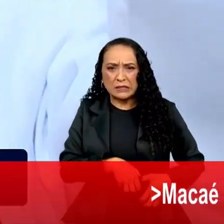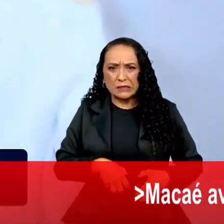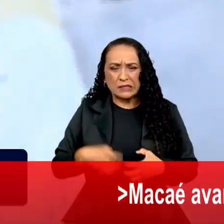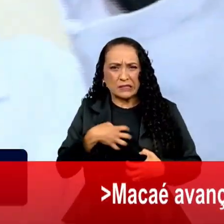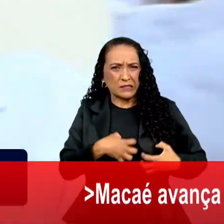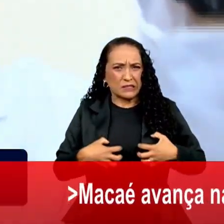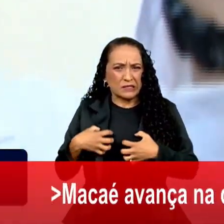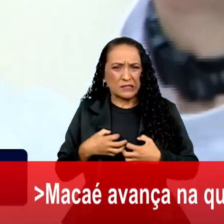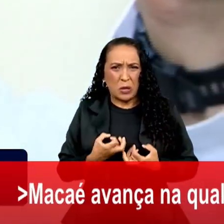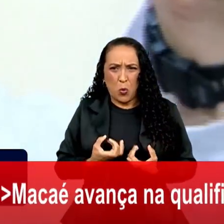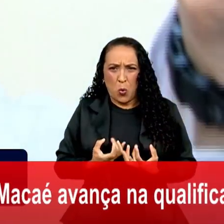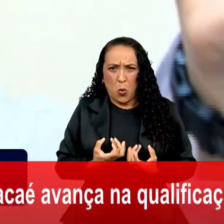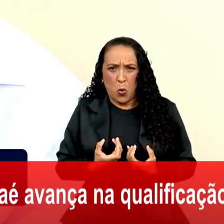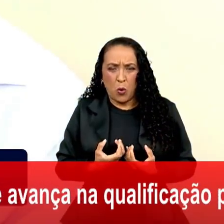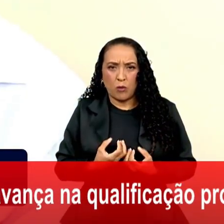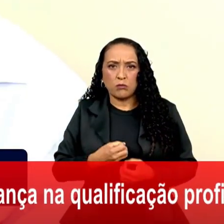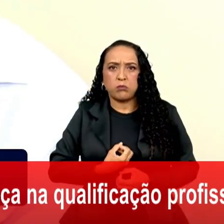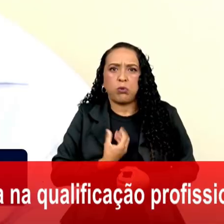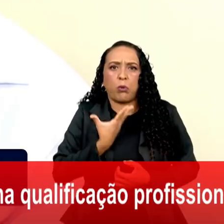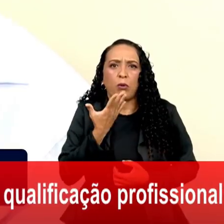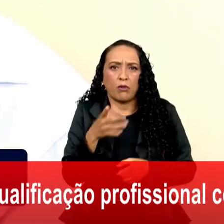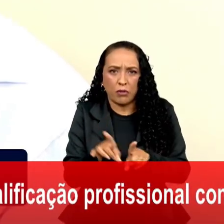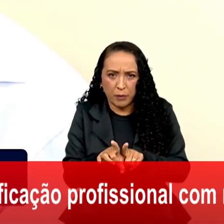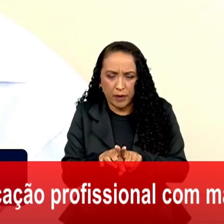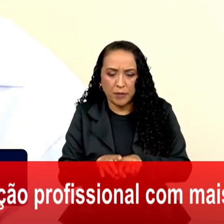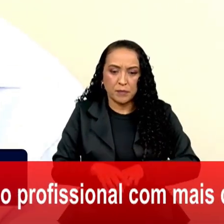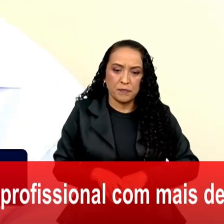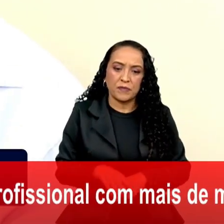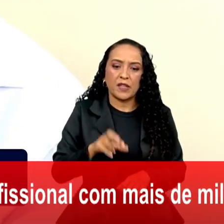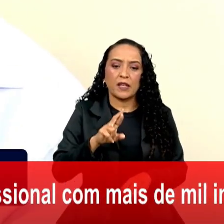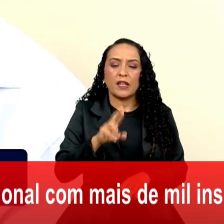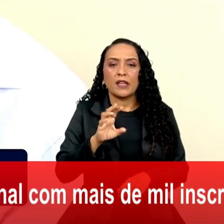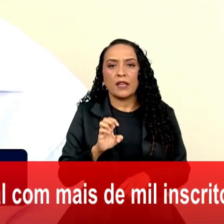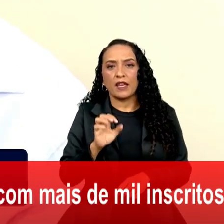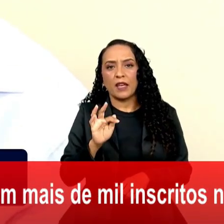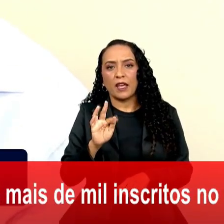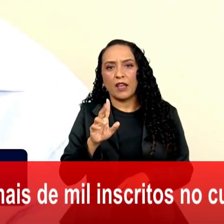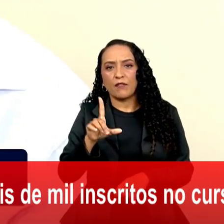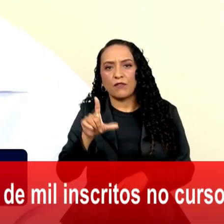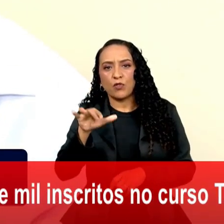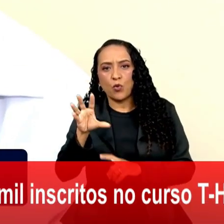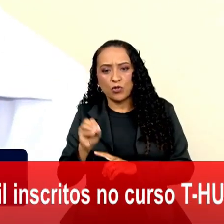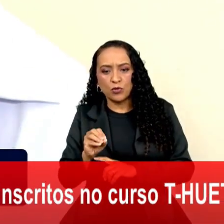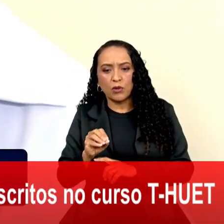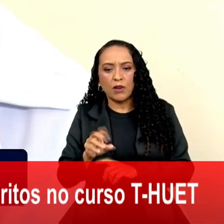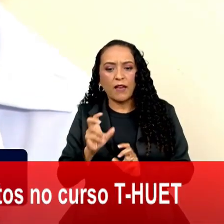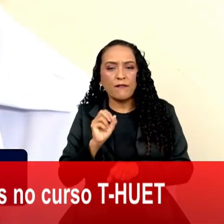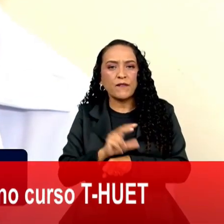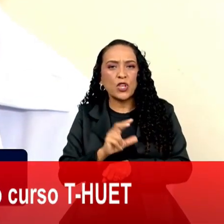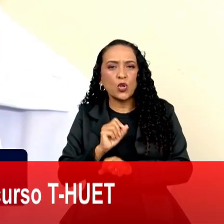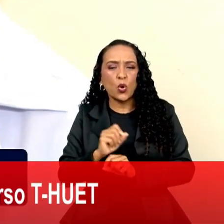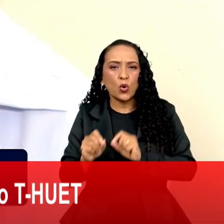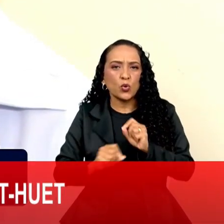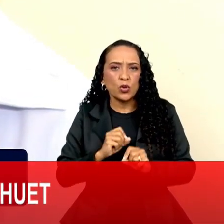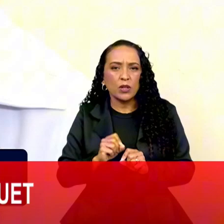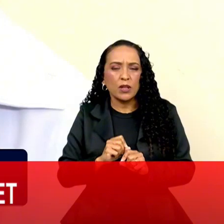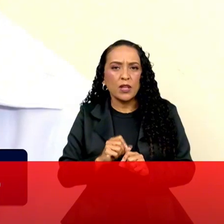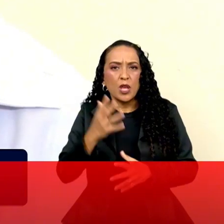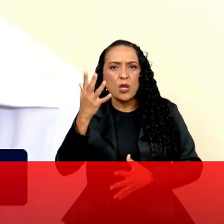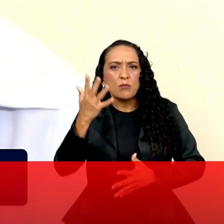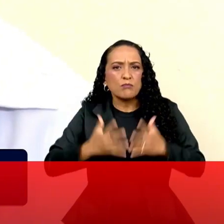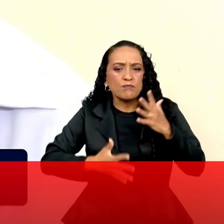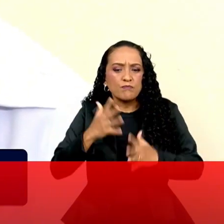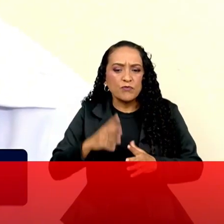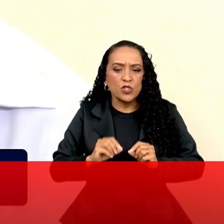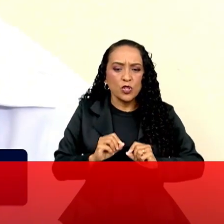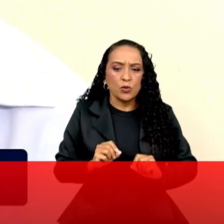peito e o refluxo. Uma infecção, uma virose, compromete a